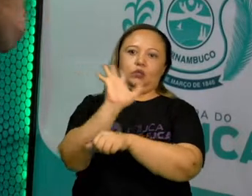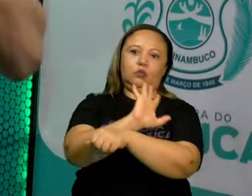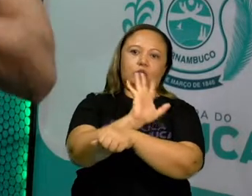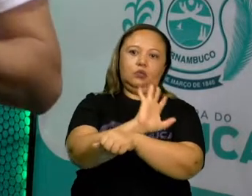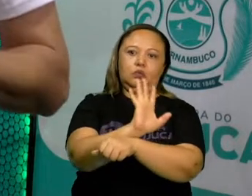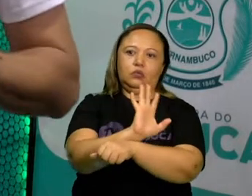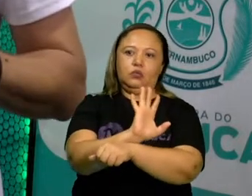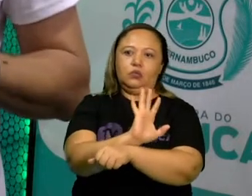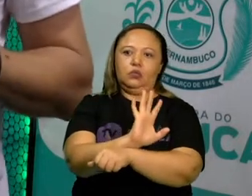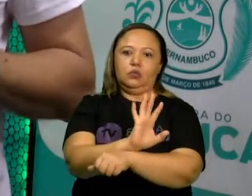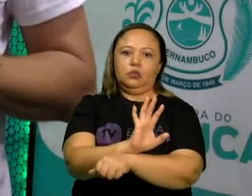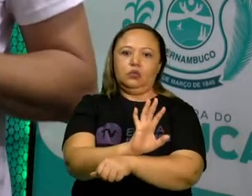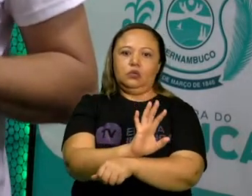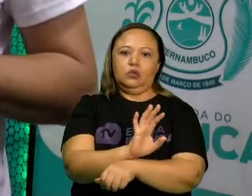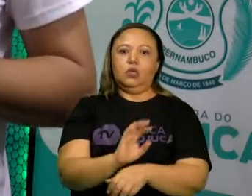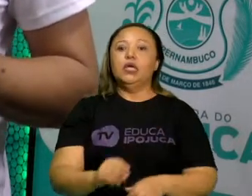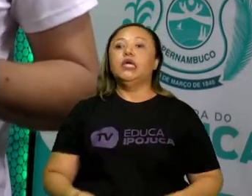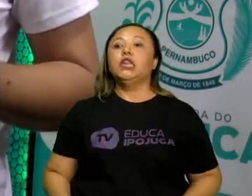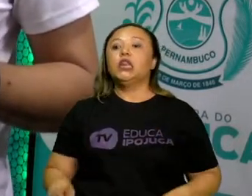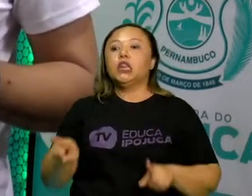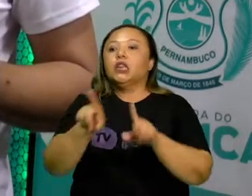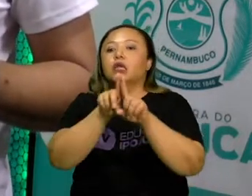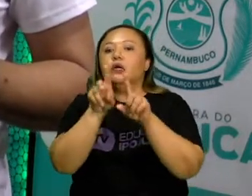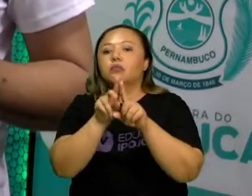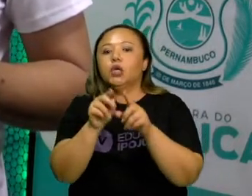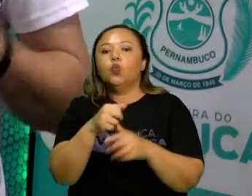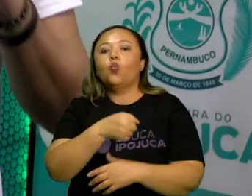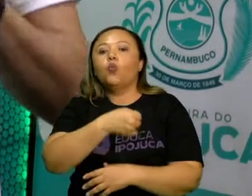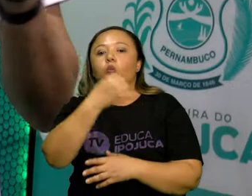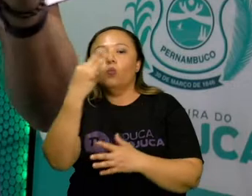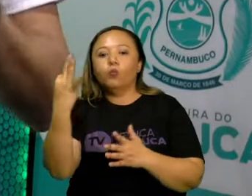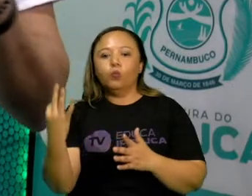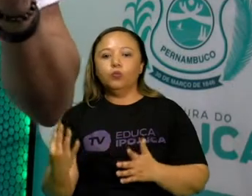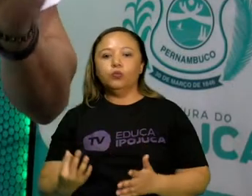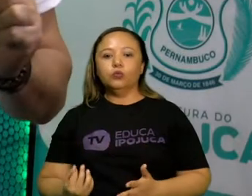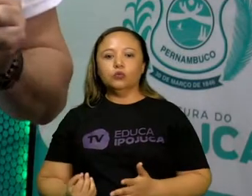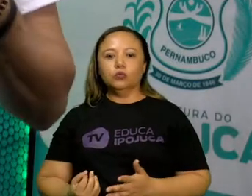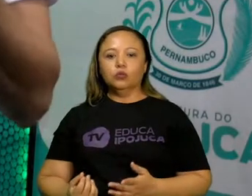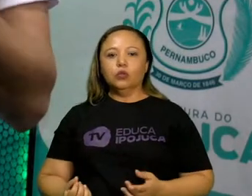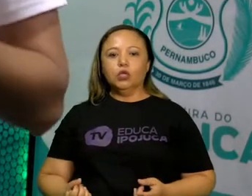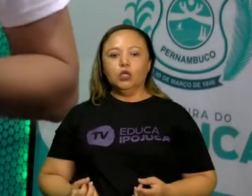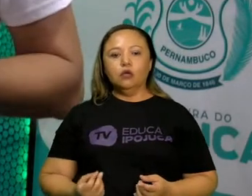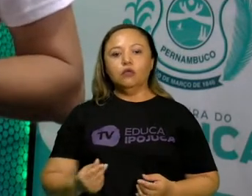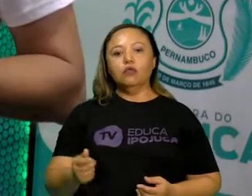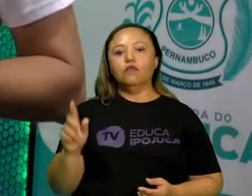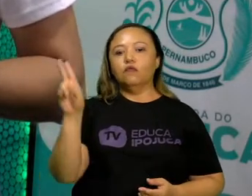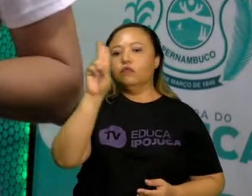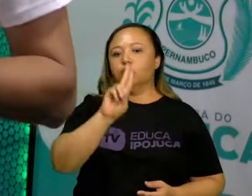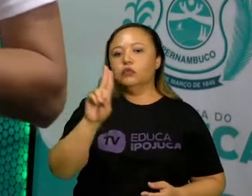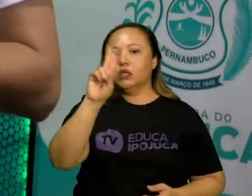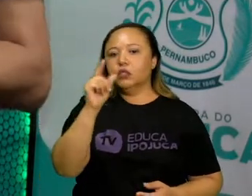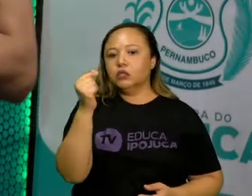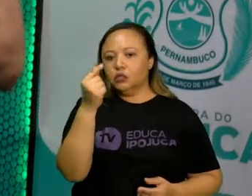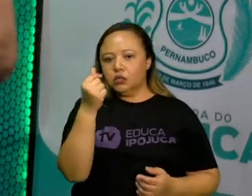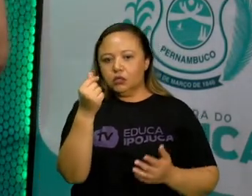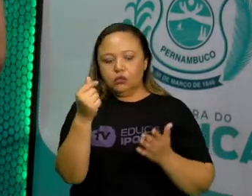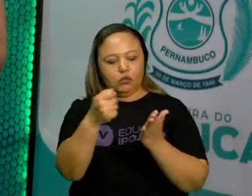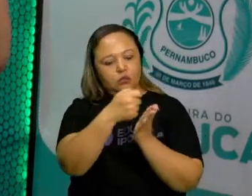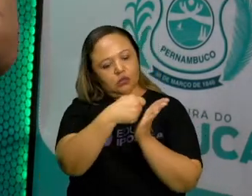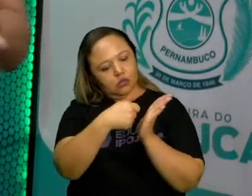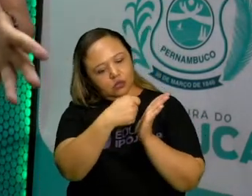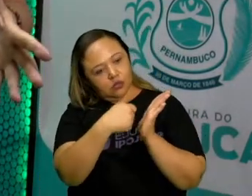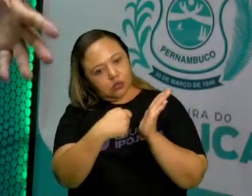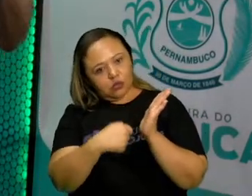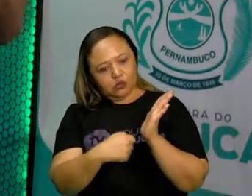ó e vai ter uma coisa chamada orçamento ok Porque tem orçamento a gente não faz nada sem dinheiro a gente não faz nada bom